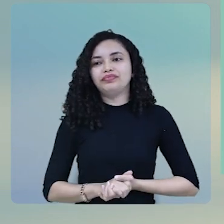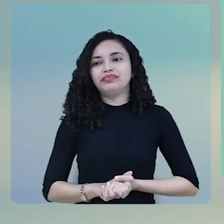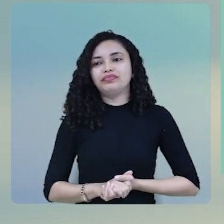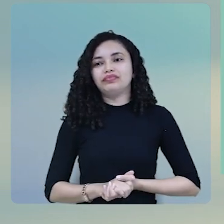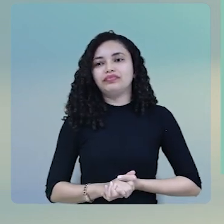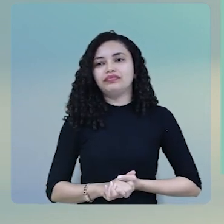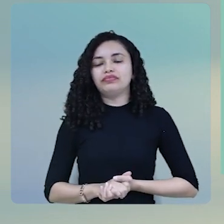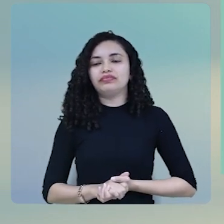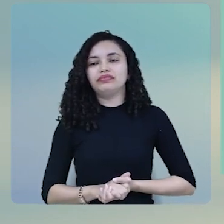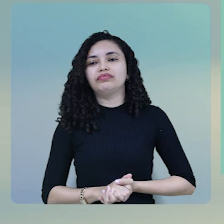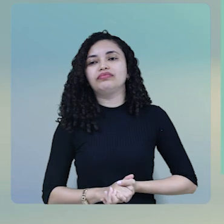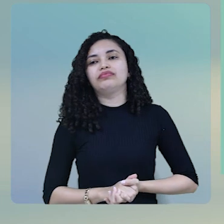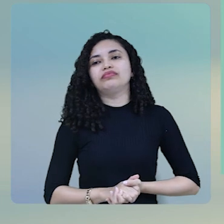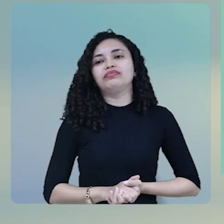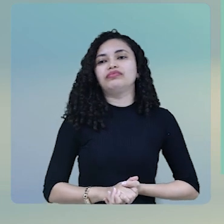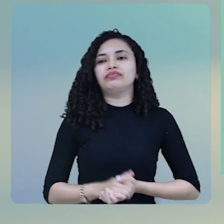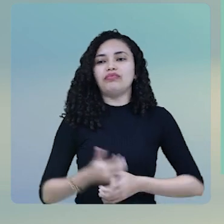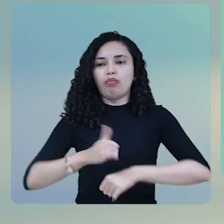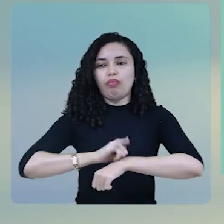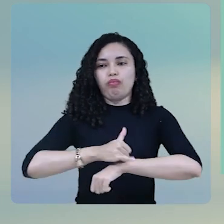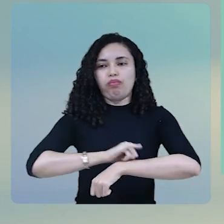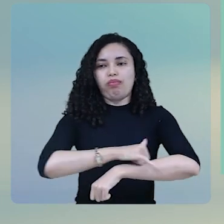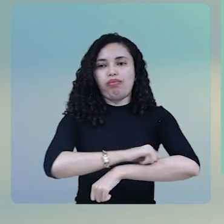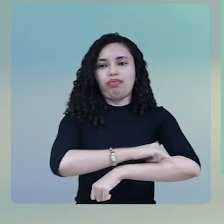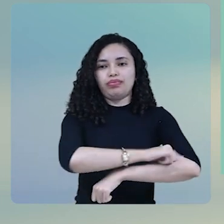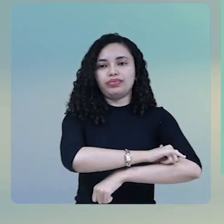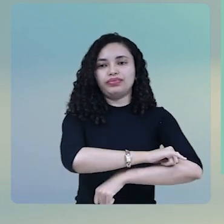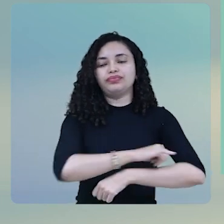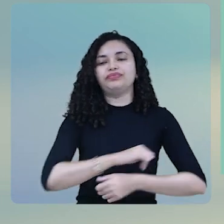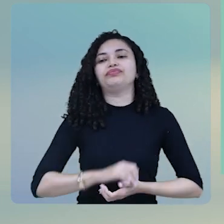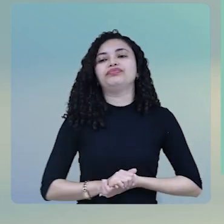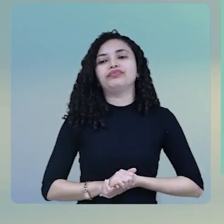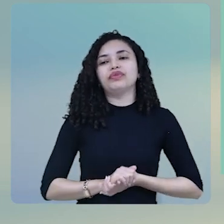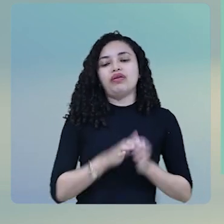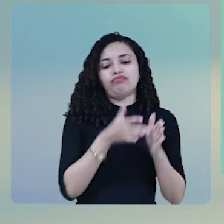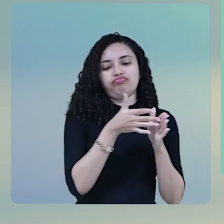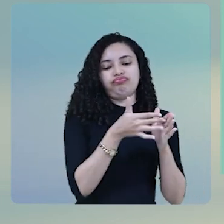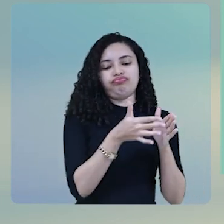Aqui uma figurinha de indivíduos obesos. Né?